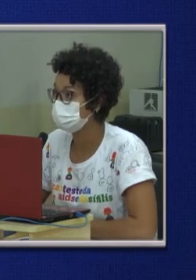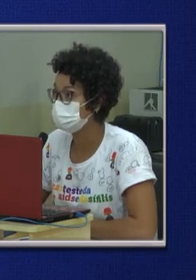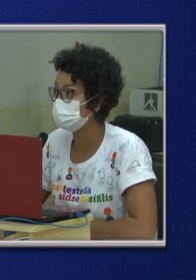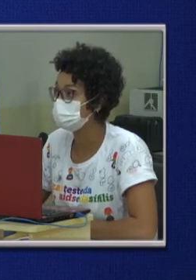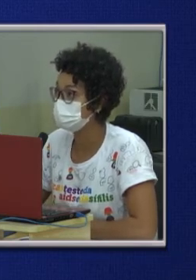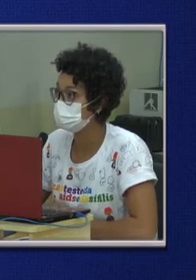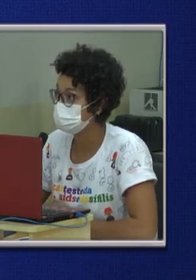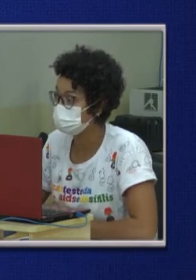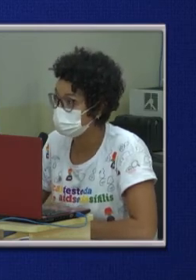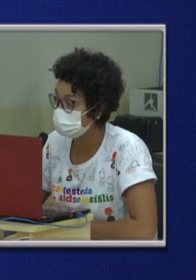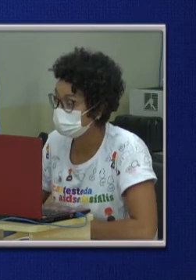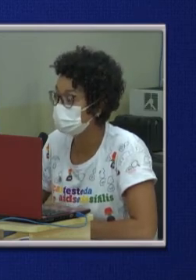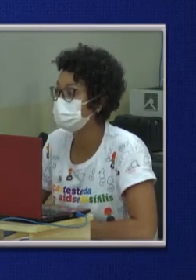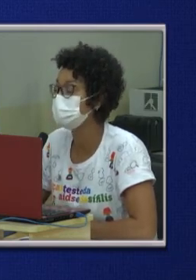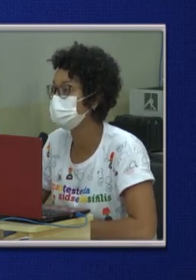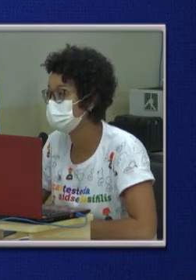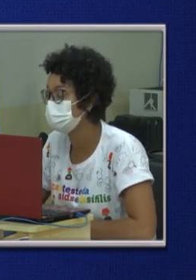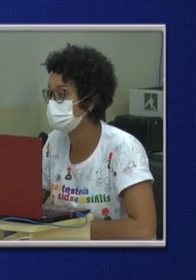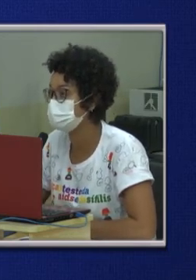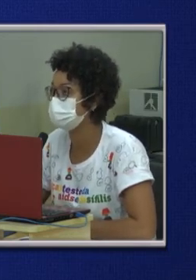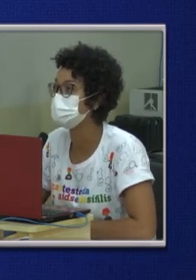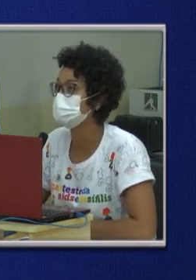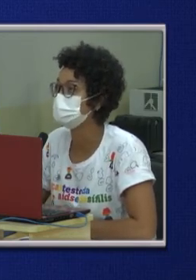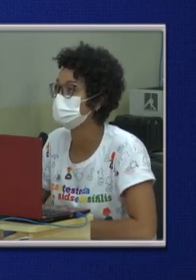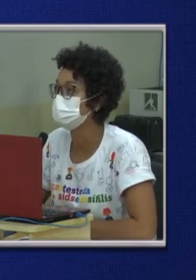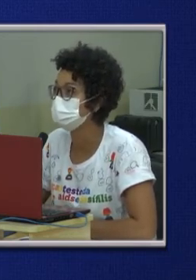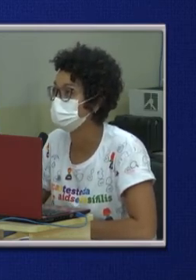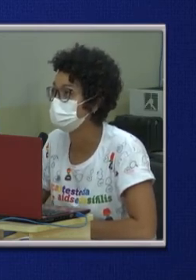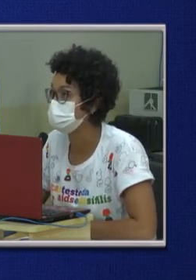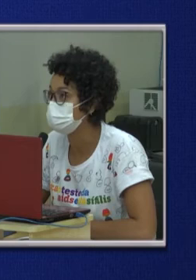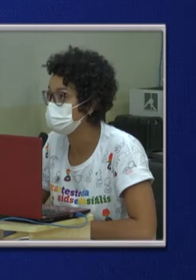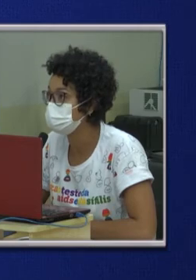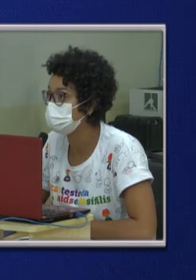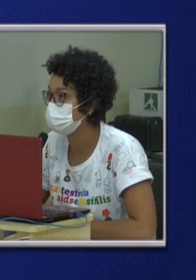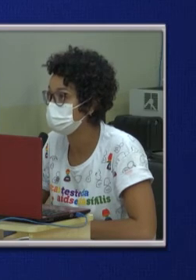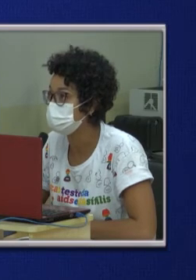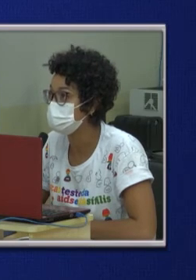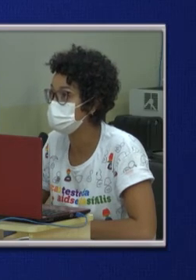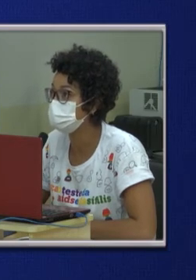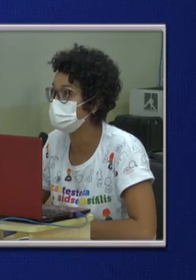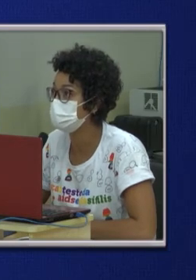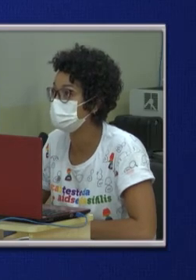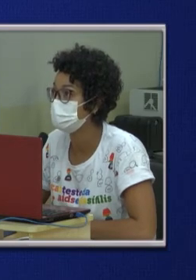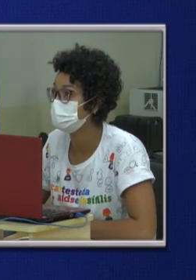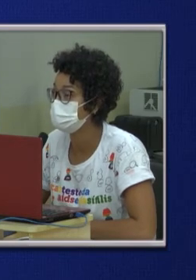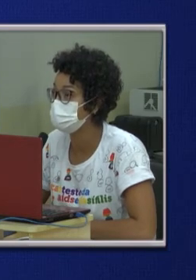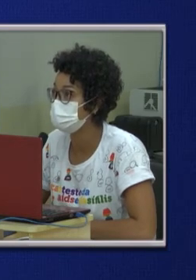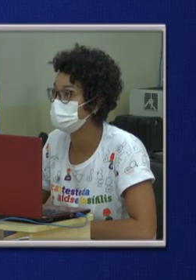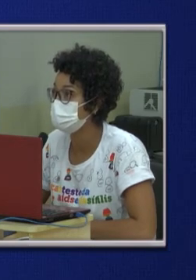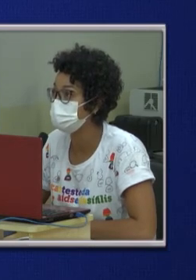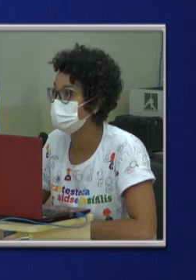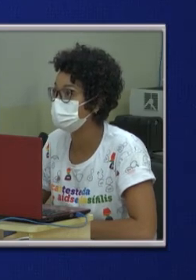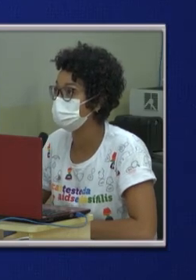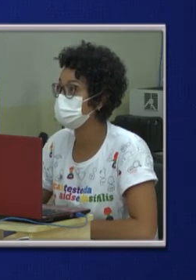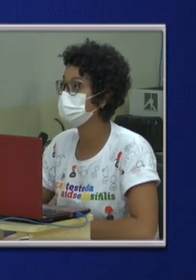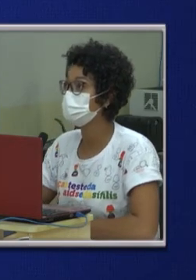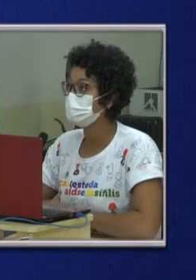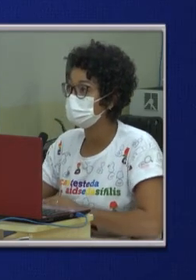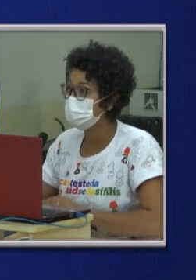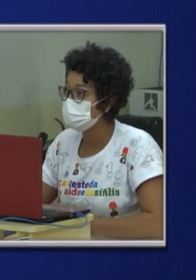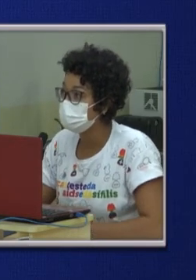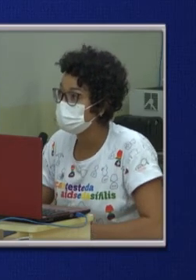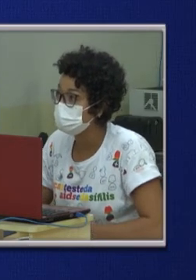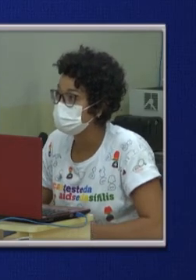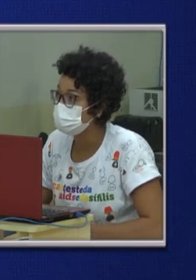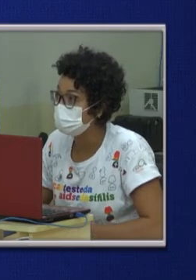total, contando rede pública e privada? Muito boa pergunta. A próxima, nosso querido Cláudio Claudino.